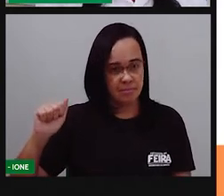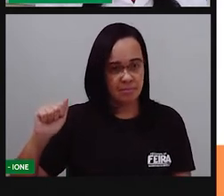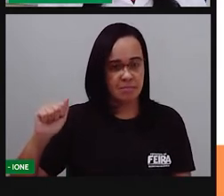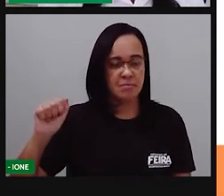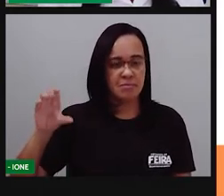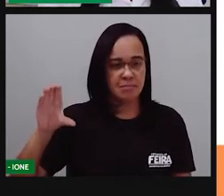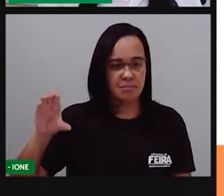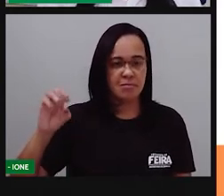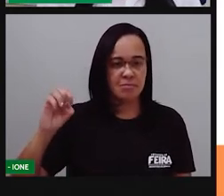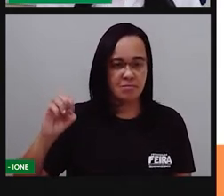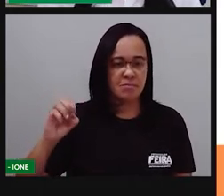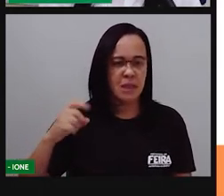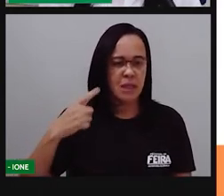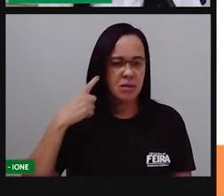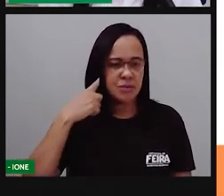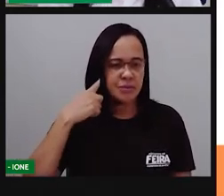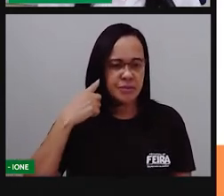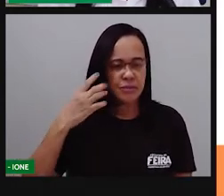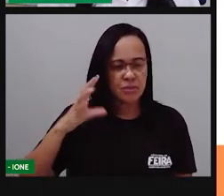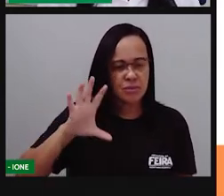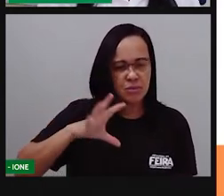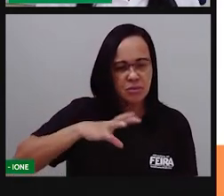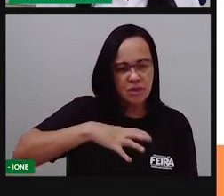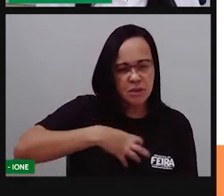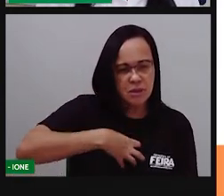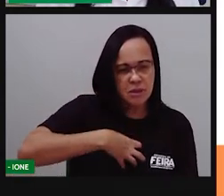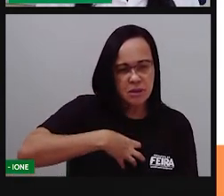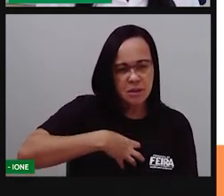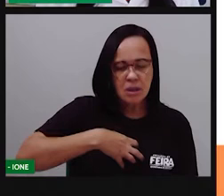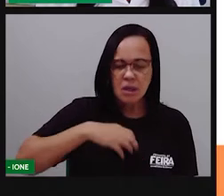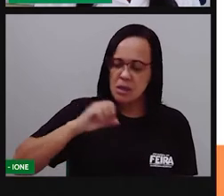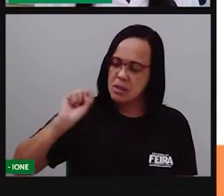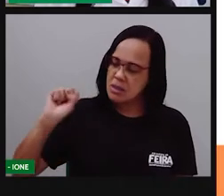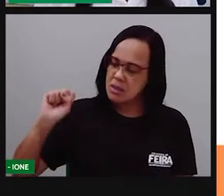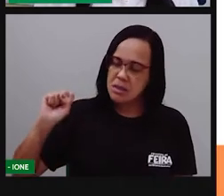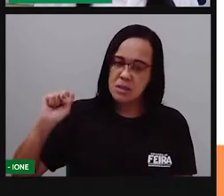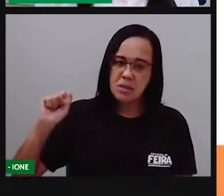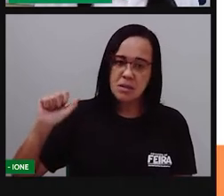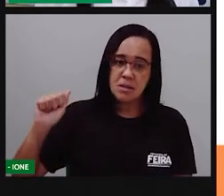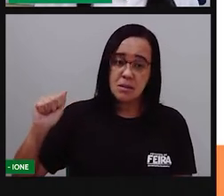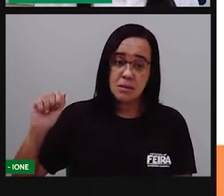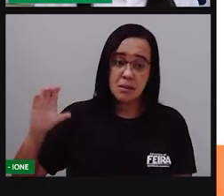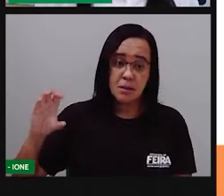E qual é o som Inicial que você ouve quando a gente fala a palavra tapo